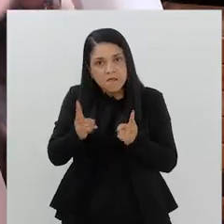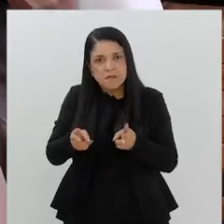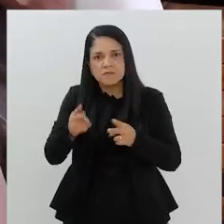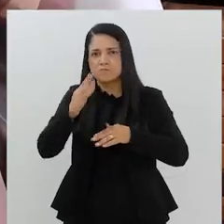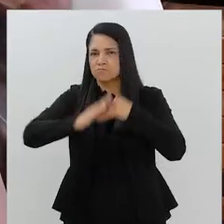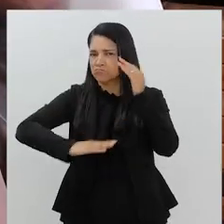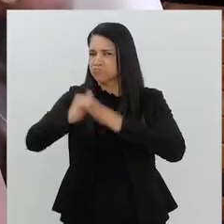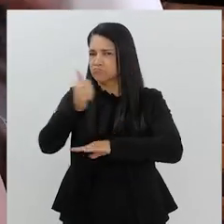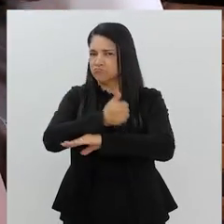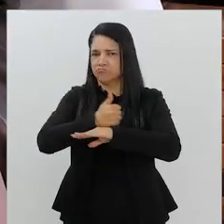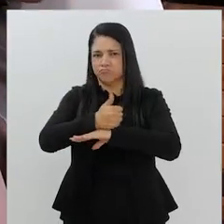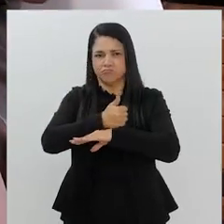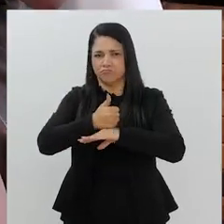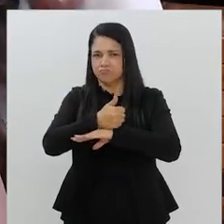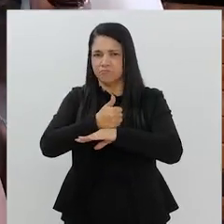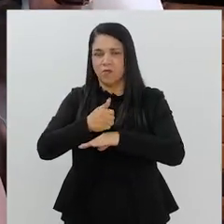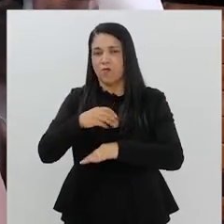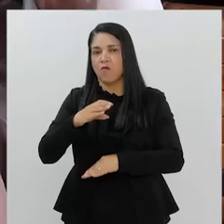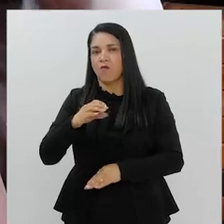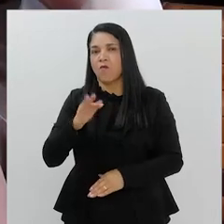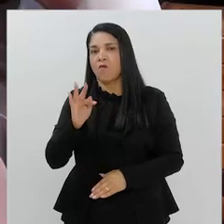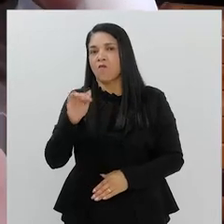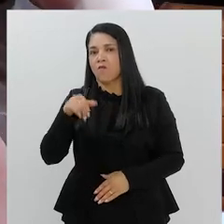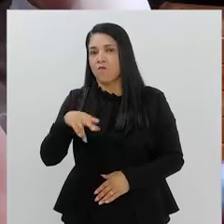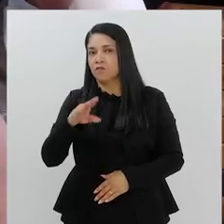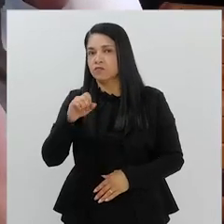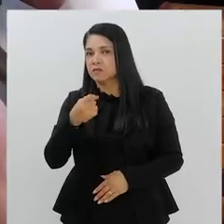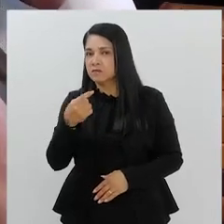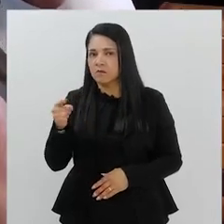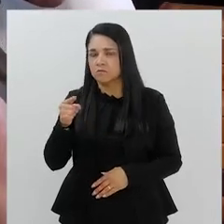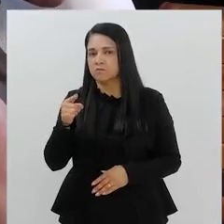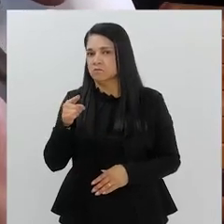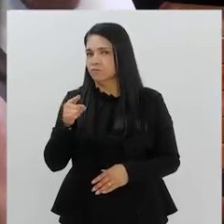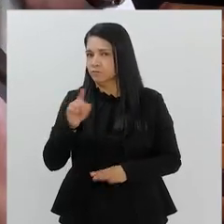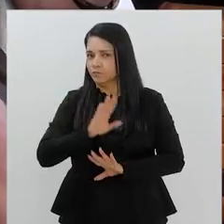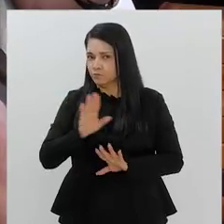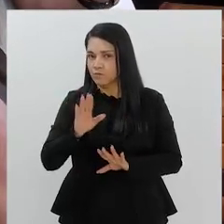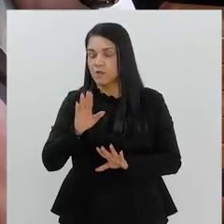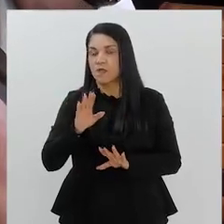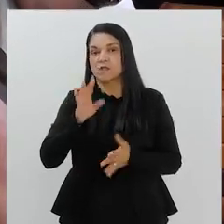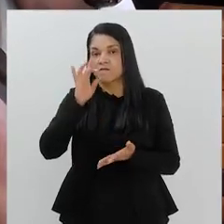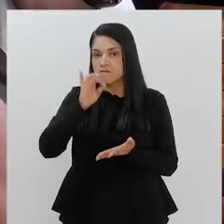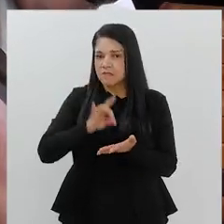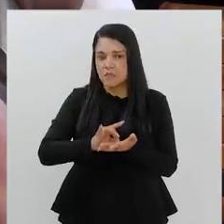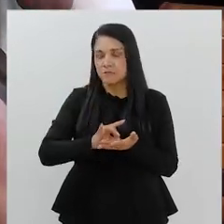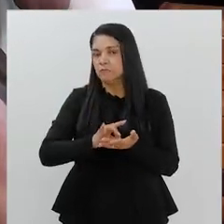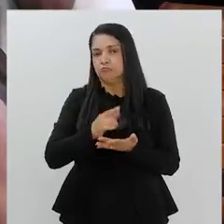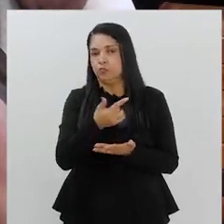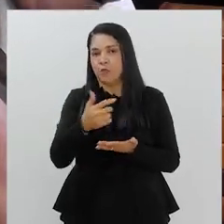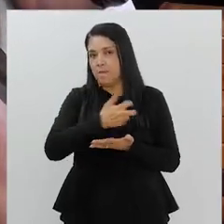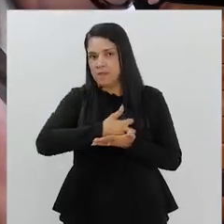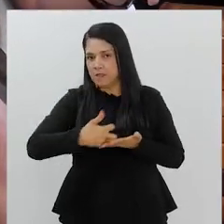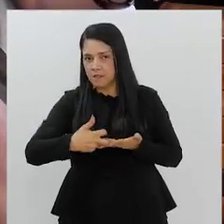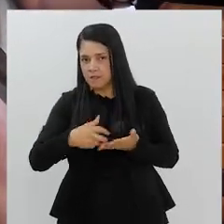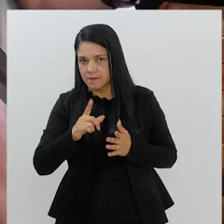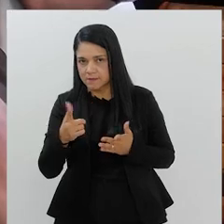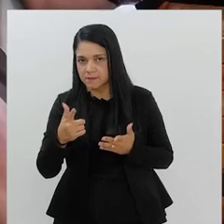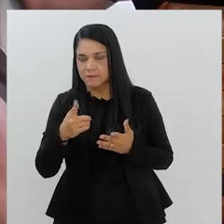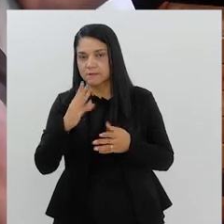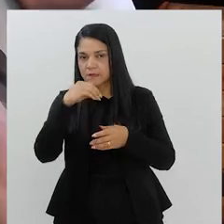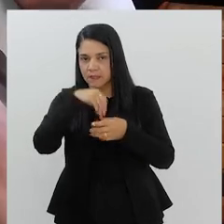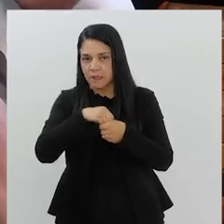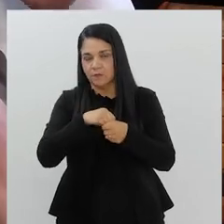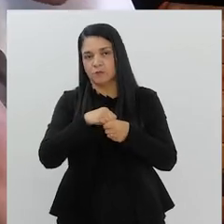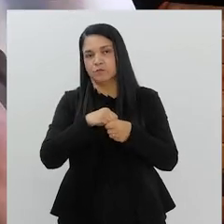exerce as mesmas funções é só na verdade é só uma Uma afirmação né não tem nenhuma finalidade